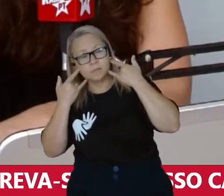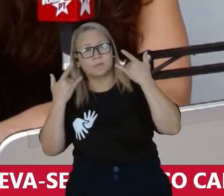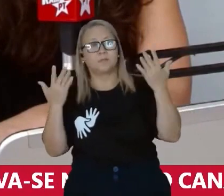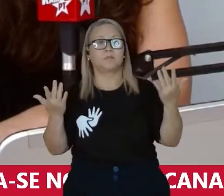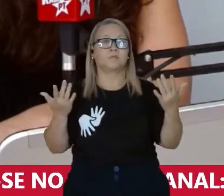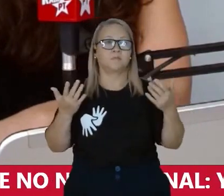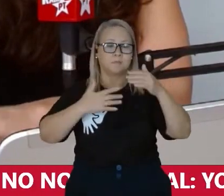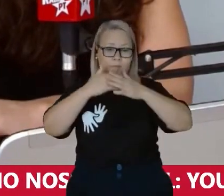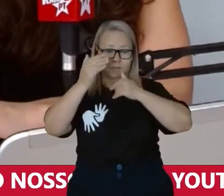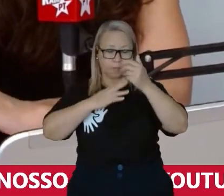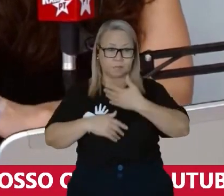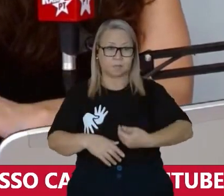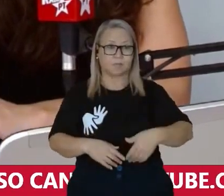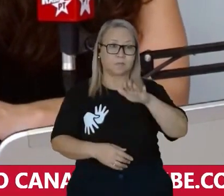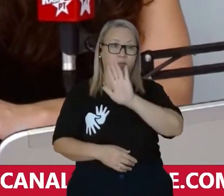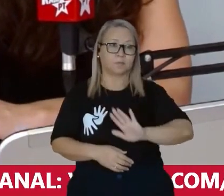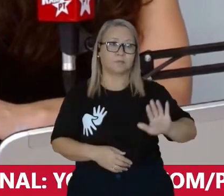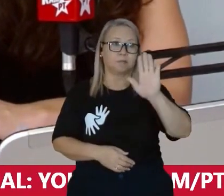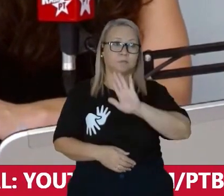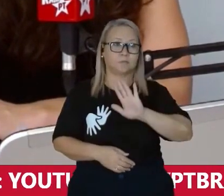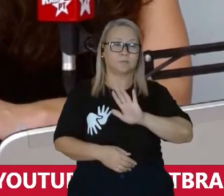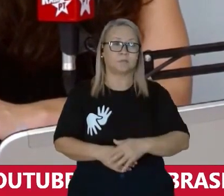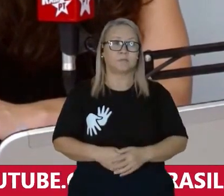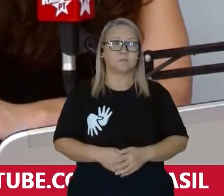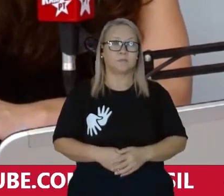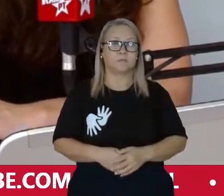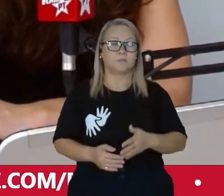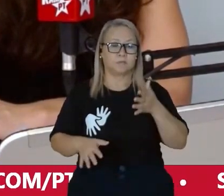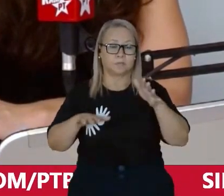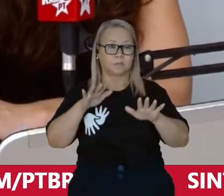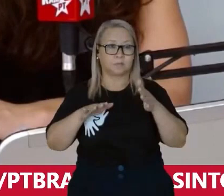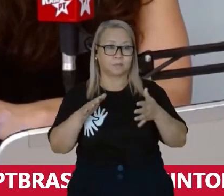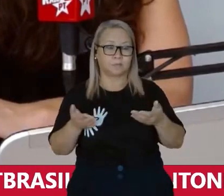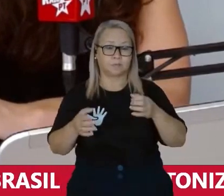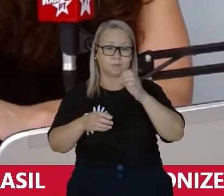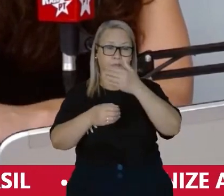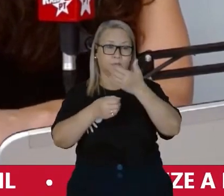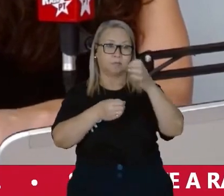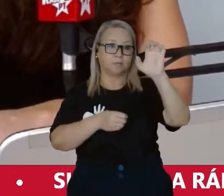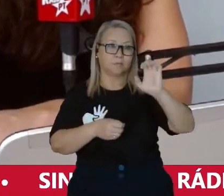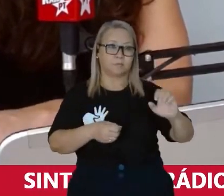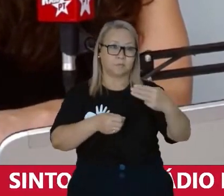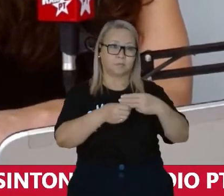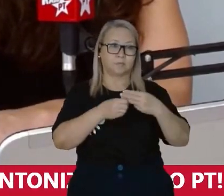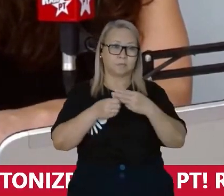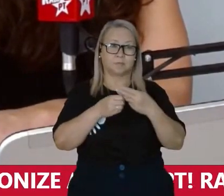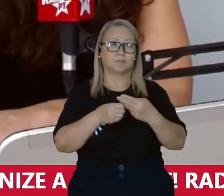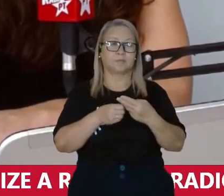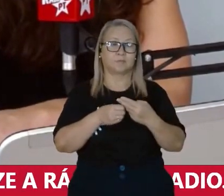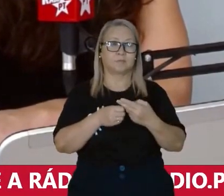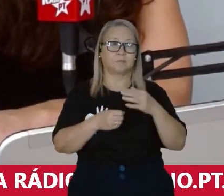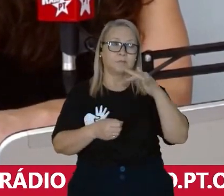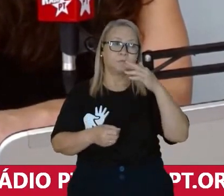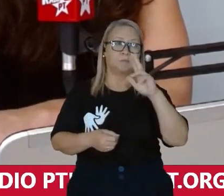sobre a atuação do governo federal em concorrência com estados e municípios, aquele pacote completo. Então, a